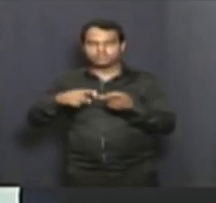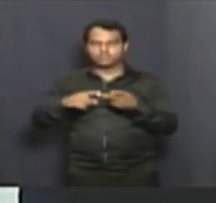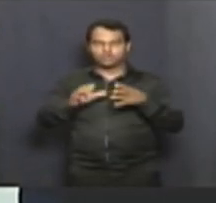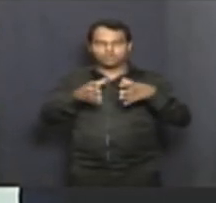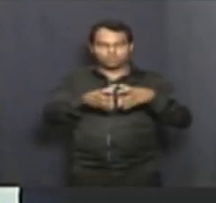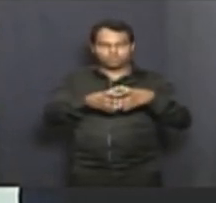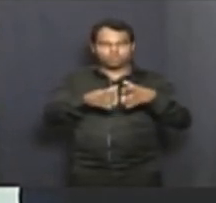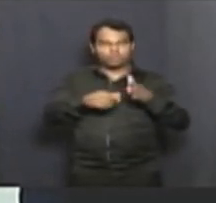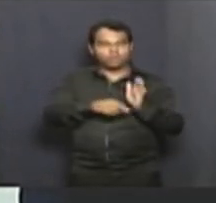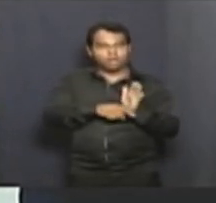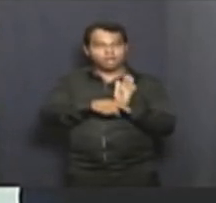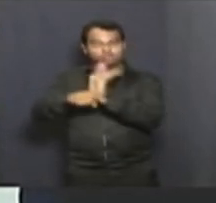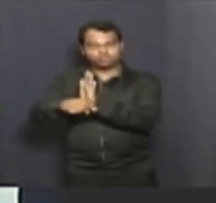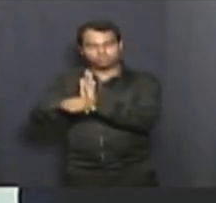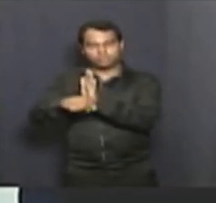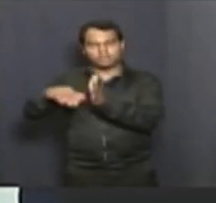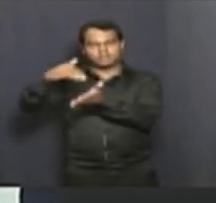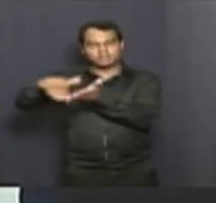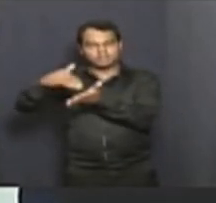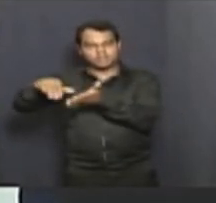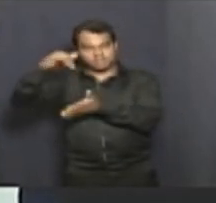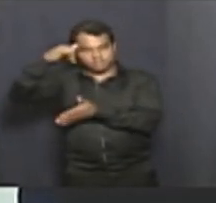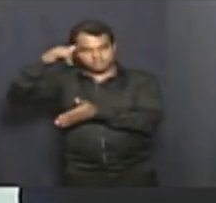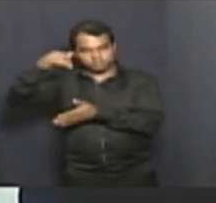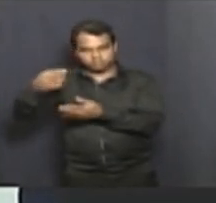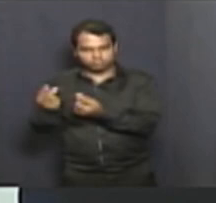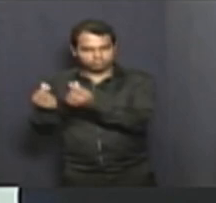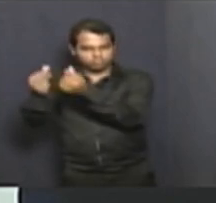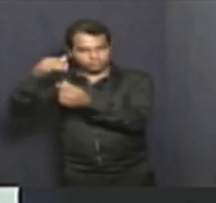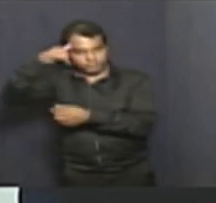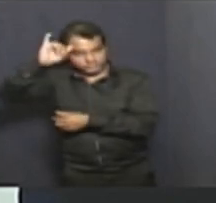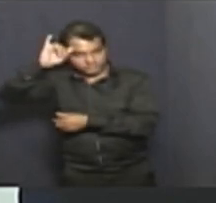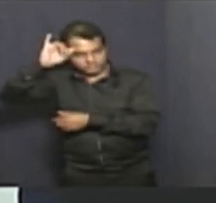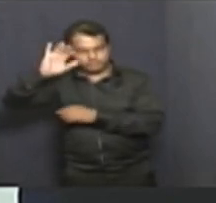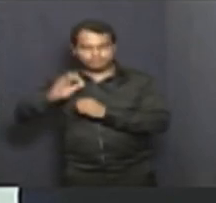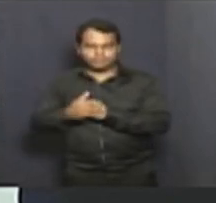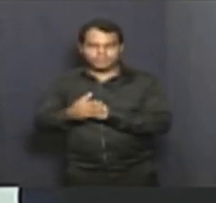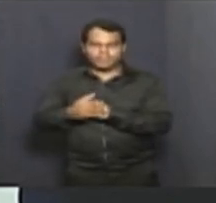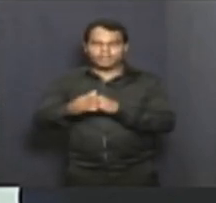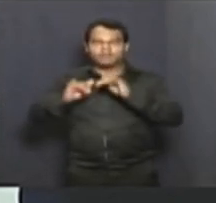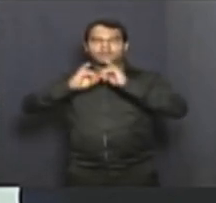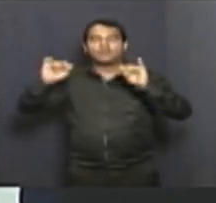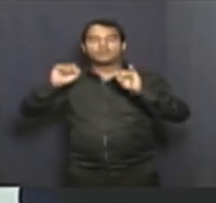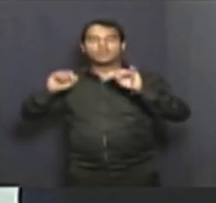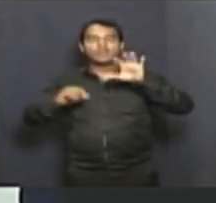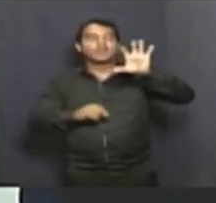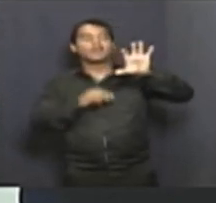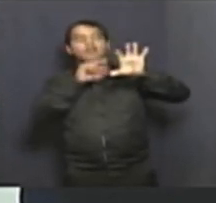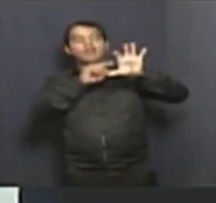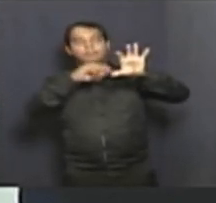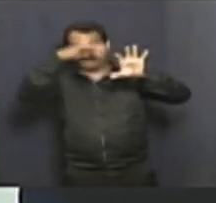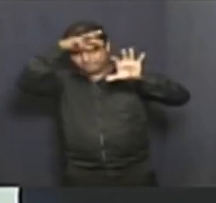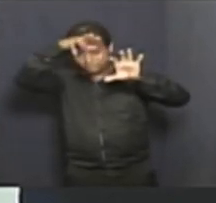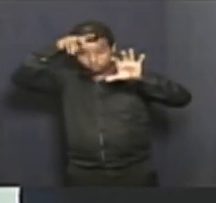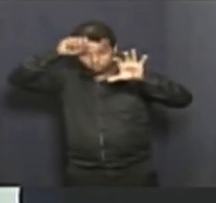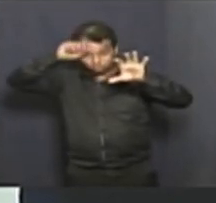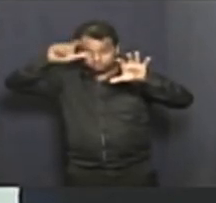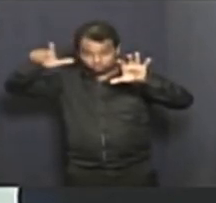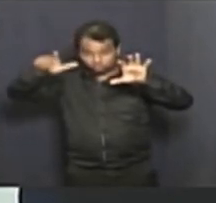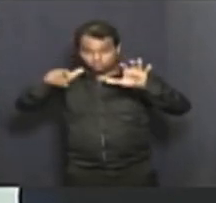de 12 estados brasileiros que mostram que só mato grosso perdeu de de 2000